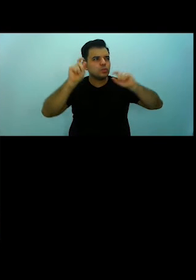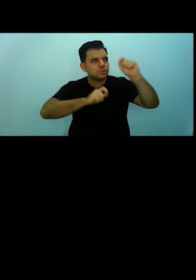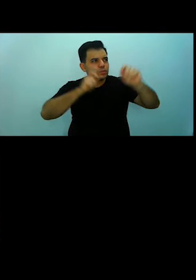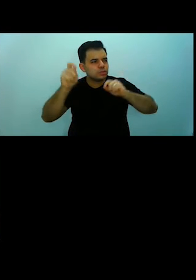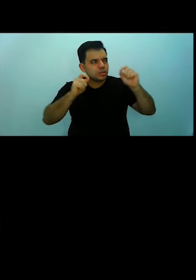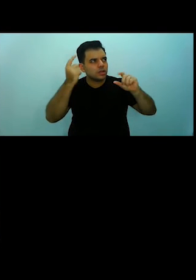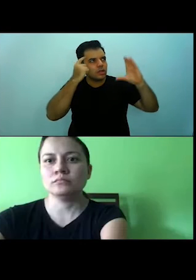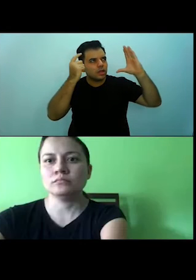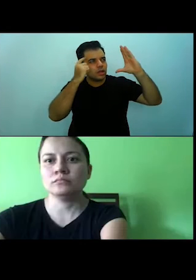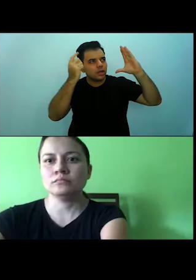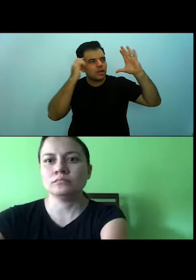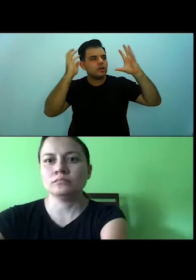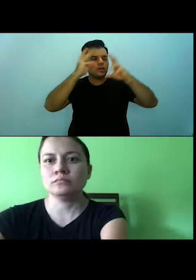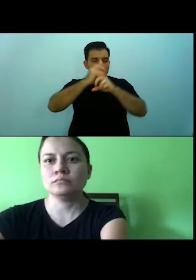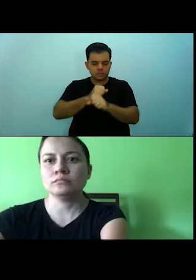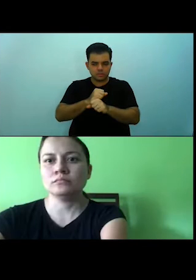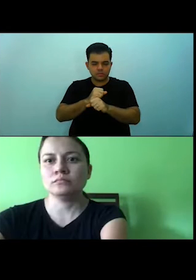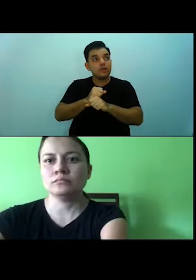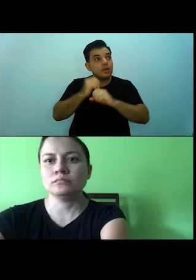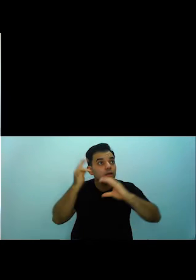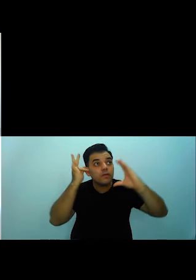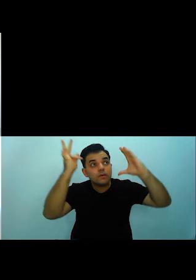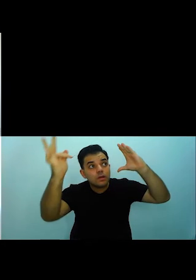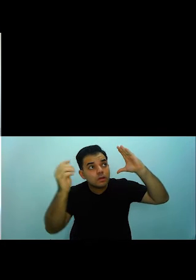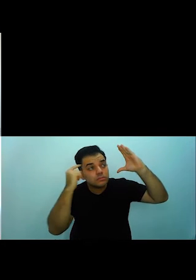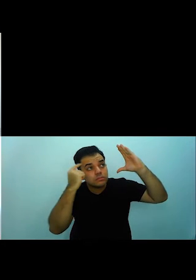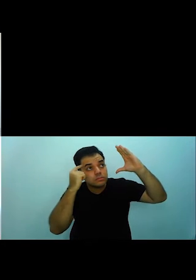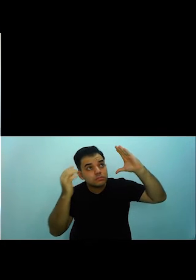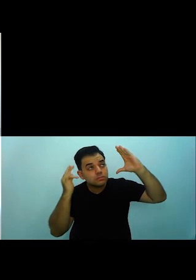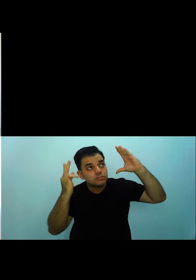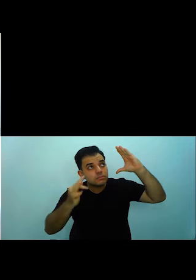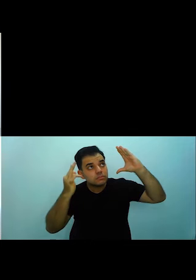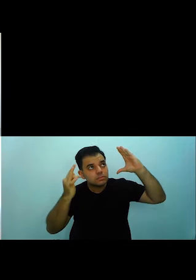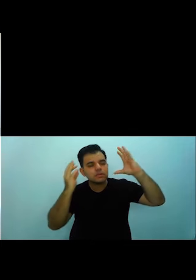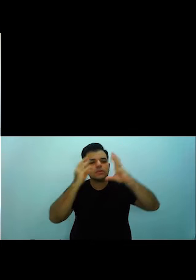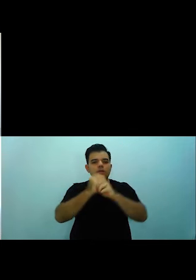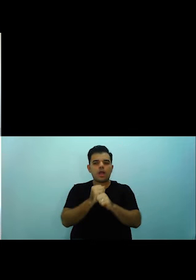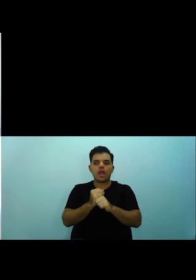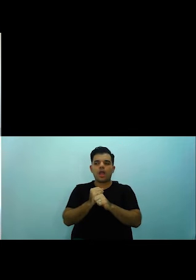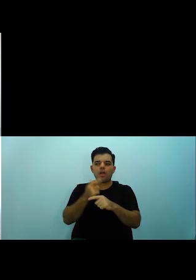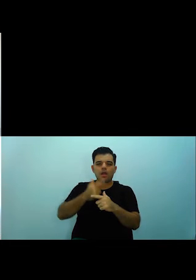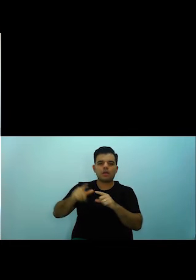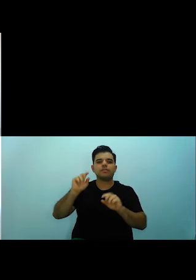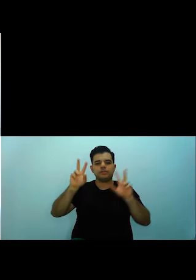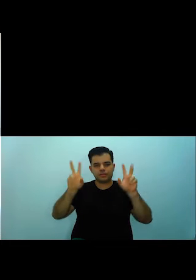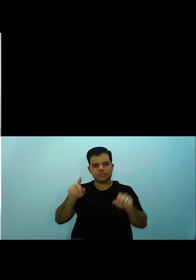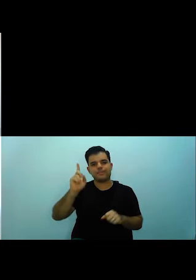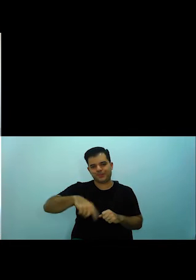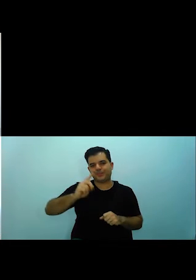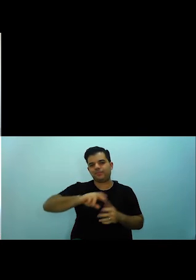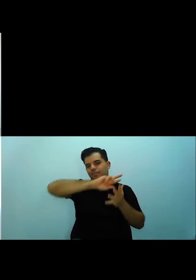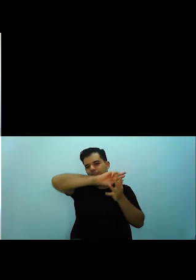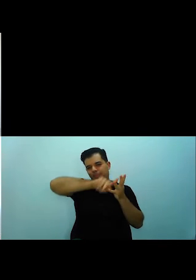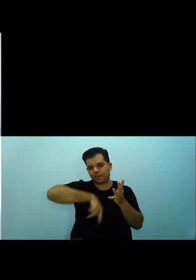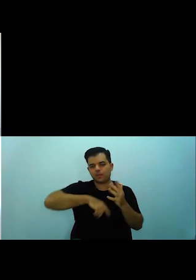mais amplo e ter mais contato sobre esse problema. Um outro ponto que a gente fez com relação